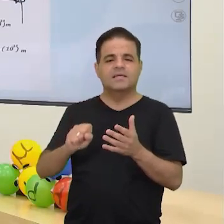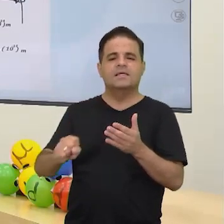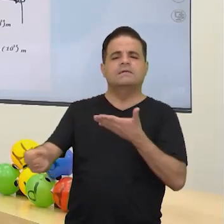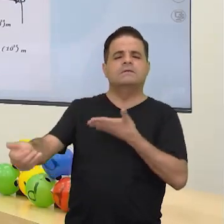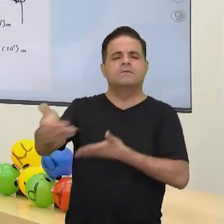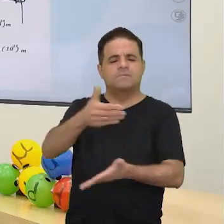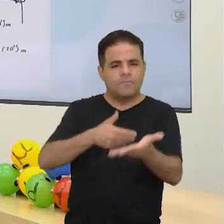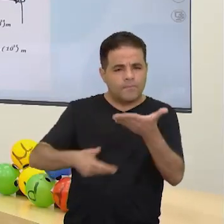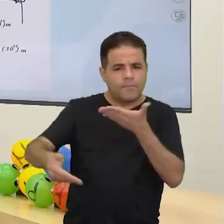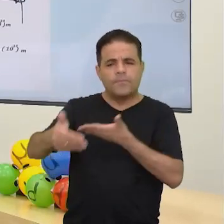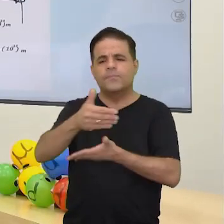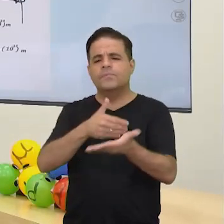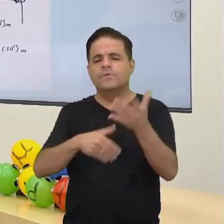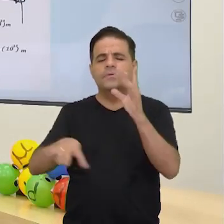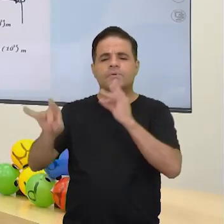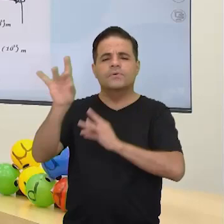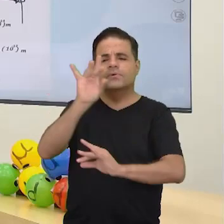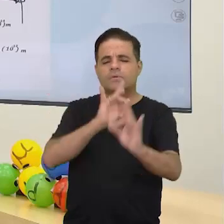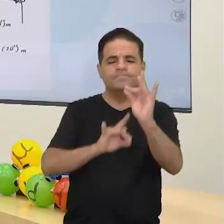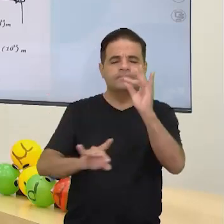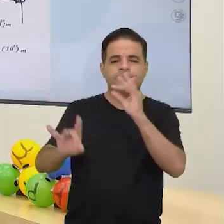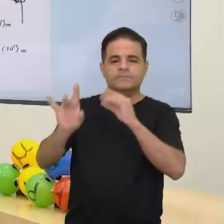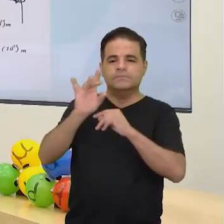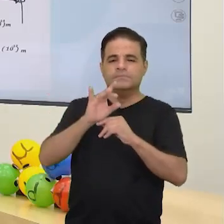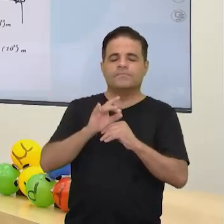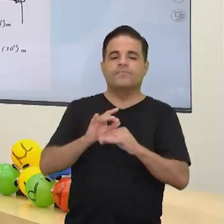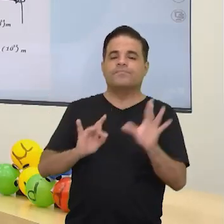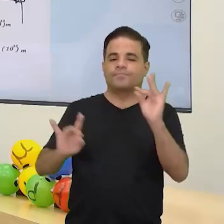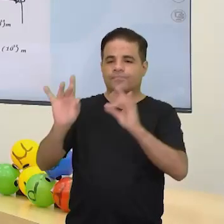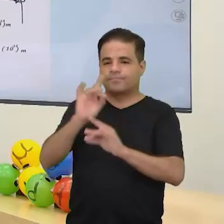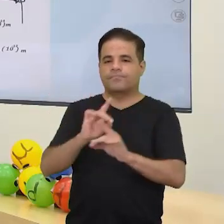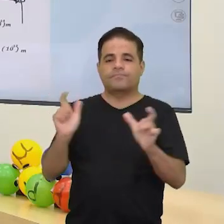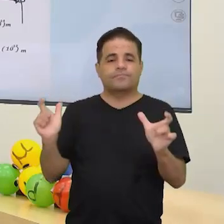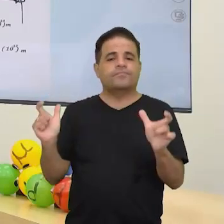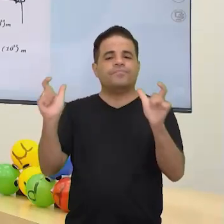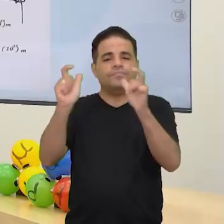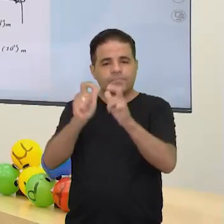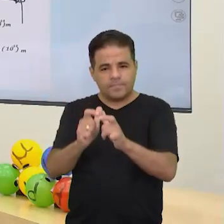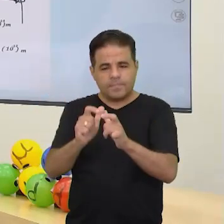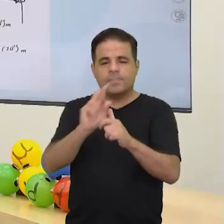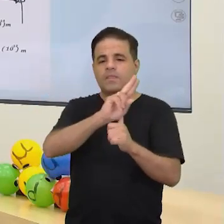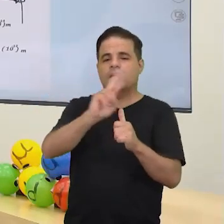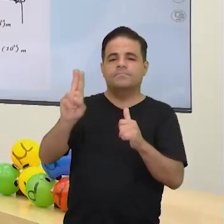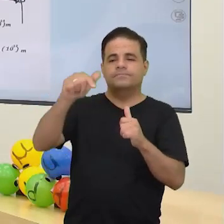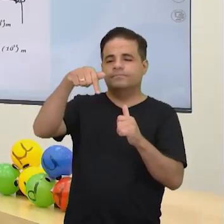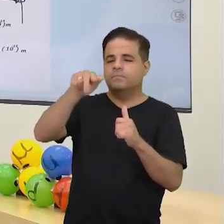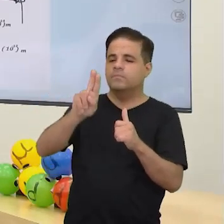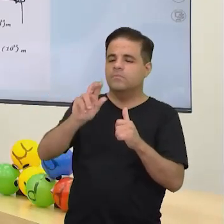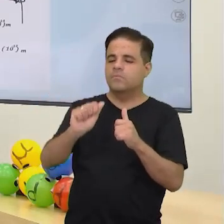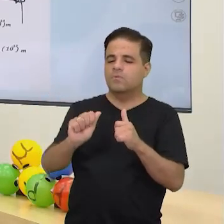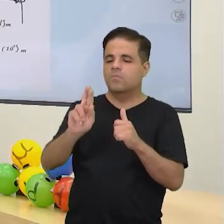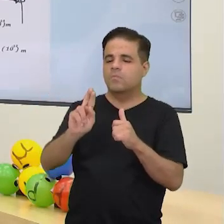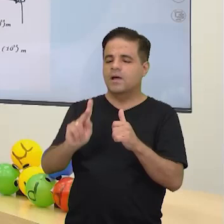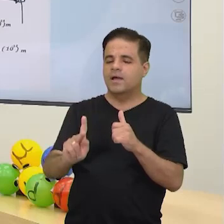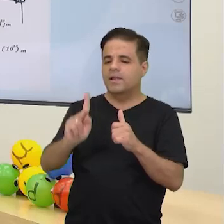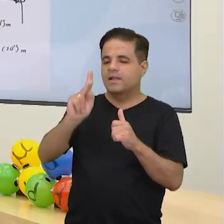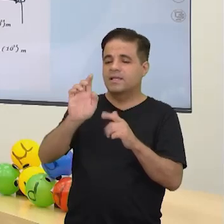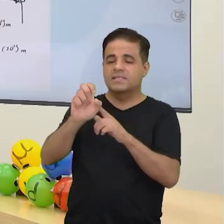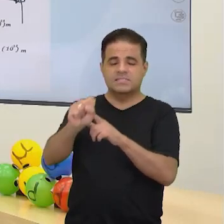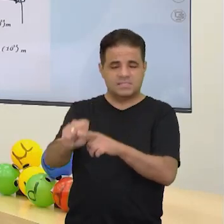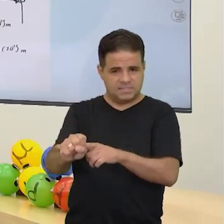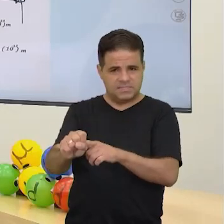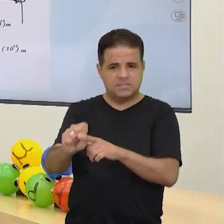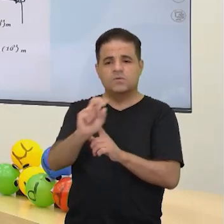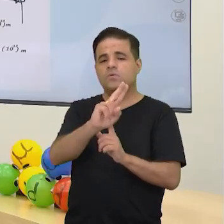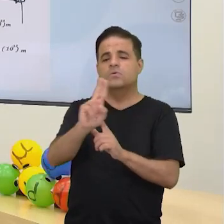com os aceleradores de partículas, viu que o próton é feito de partículas menores ainda, que é chamado de quarks. Então, um próton é feito de